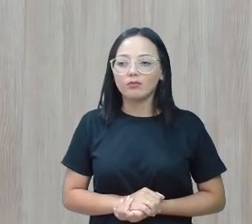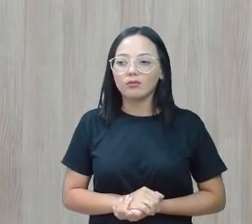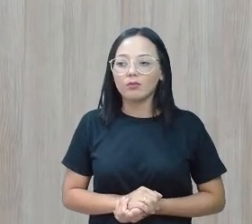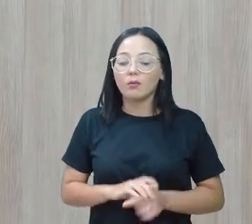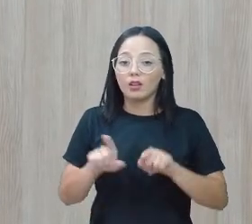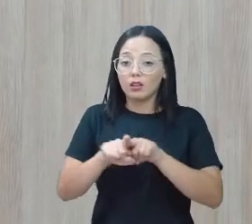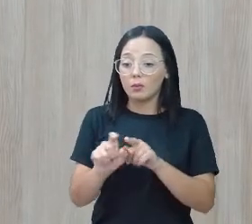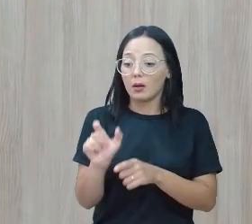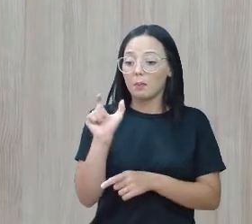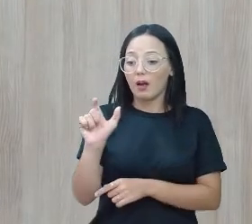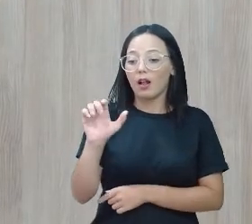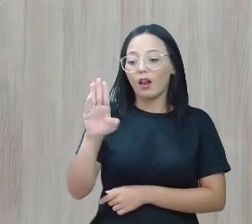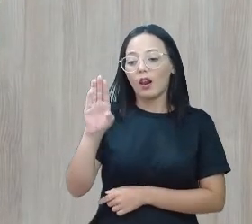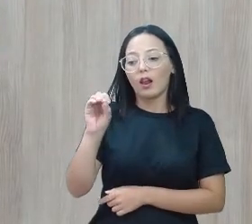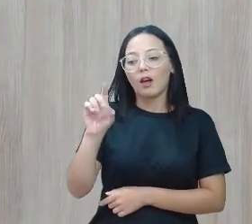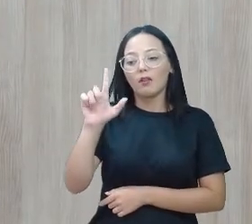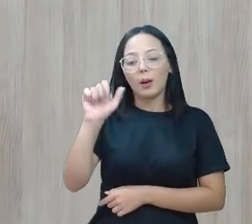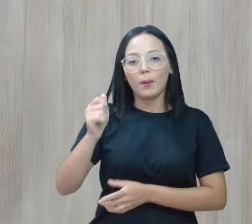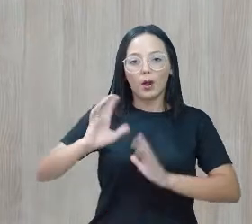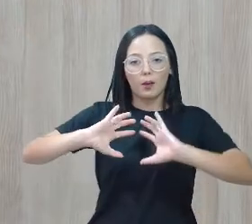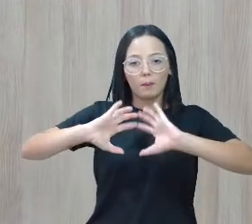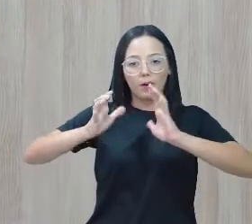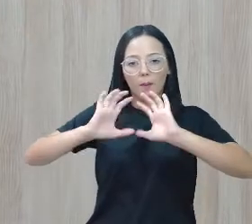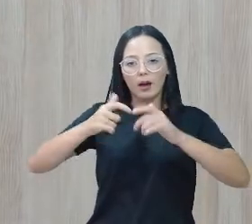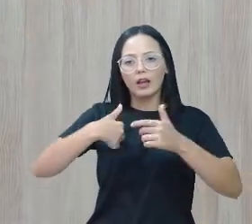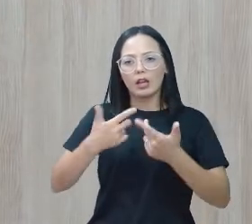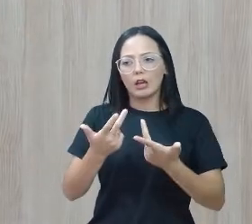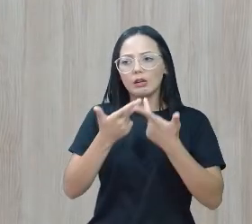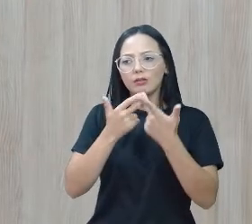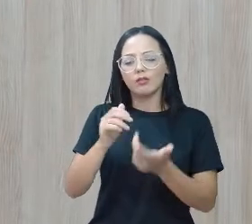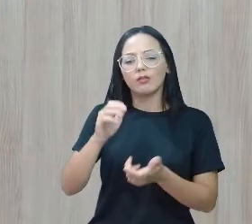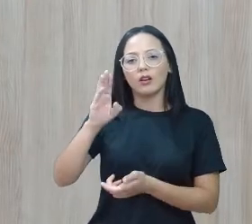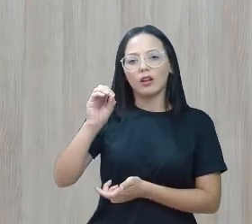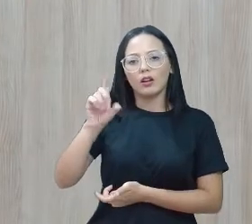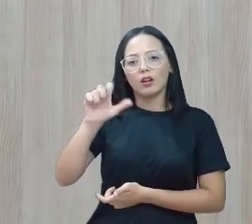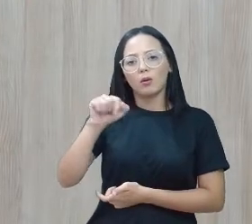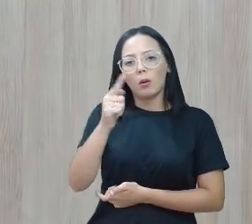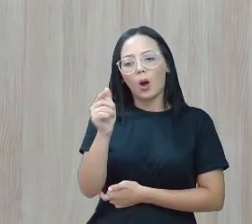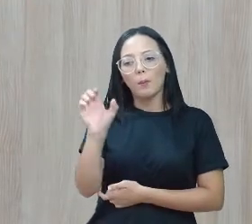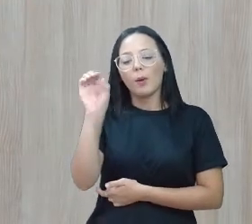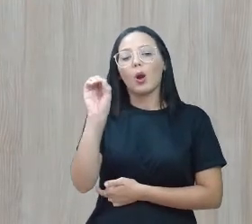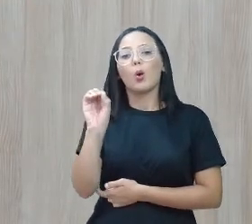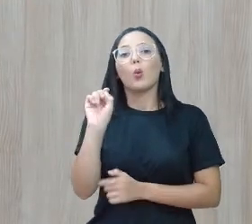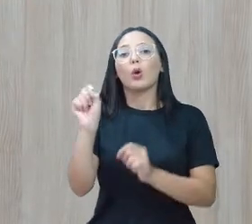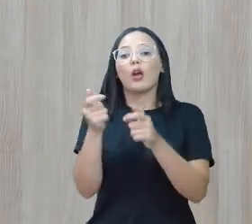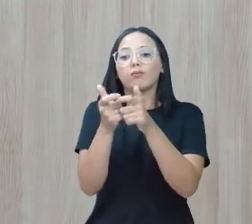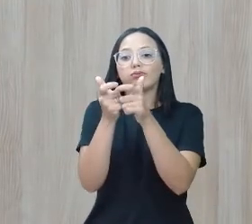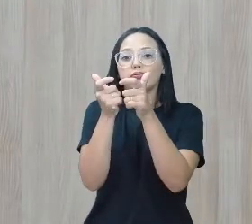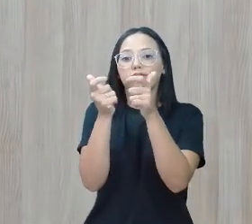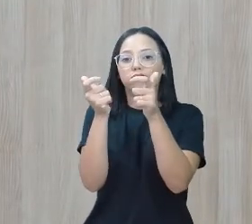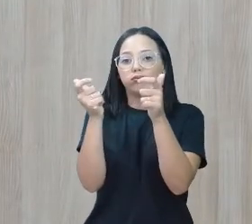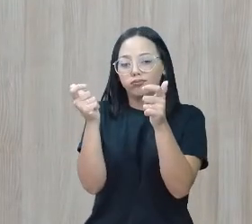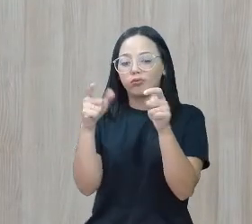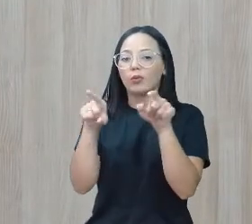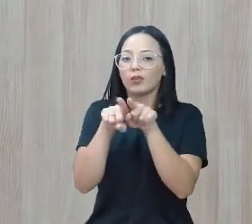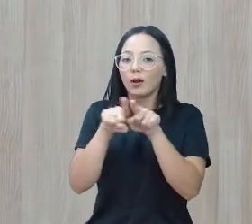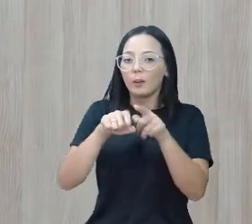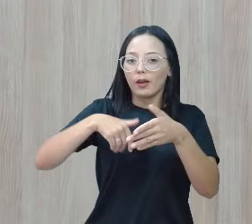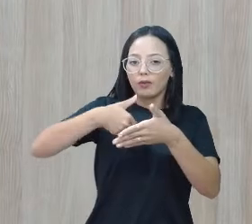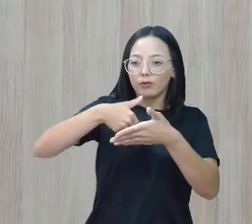bola, a palavra bola, e aí você fala bolão, é um aumentativo, não é? Futebol, tivemos